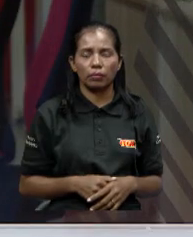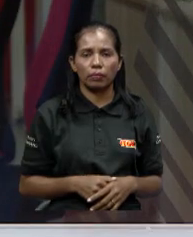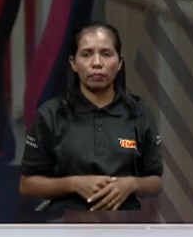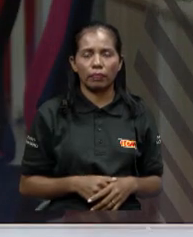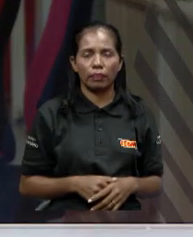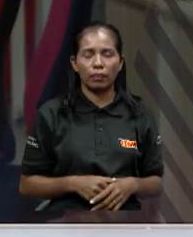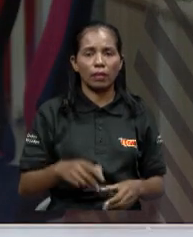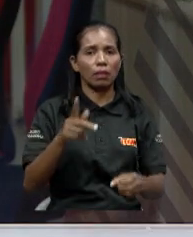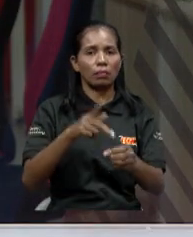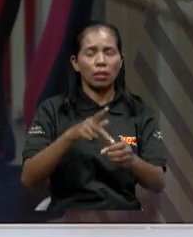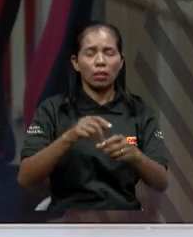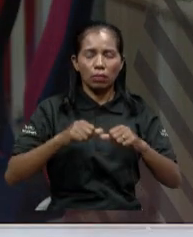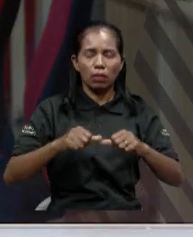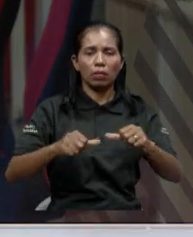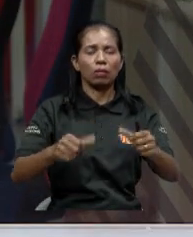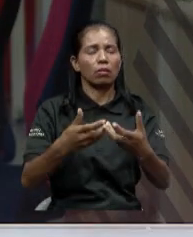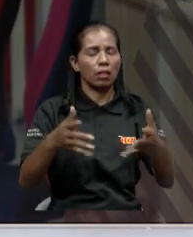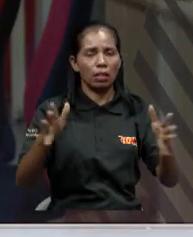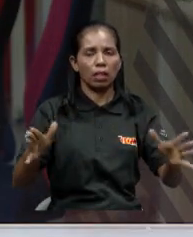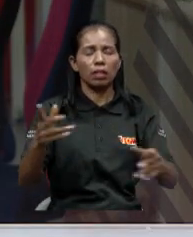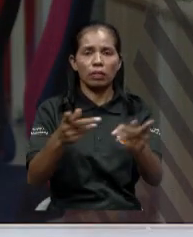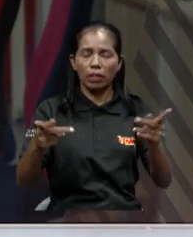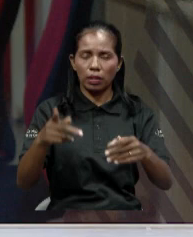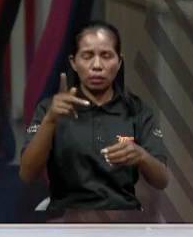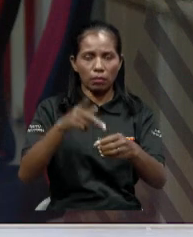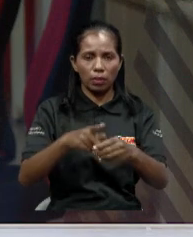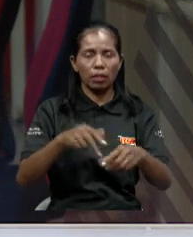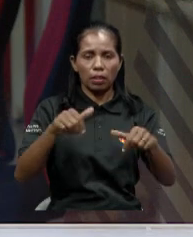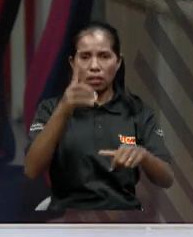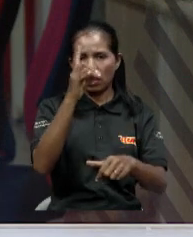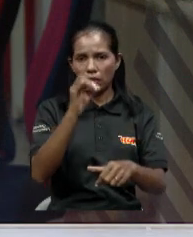Gasolina continua mamu e a estação combustível Balo e a capital dele.